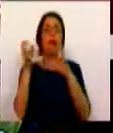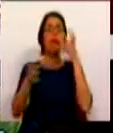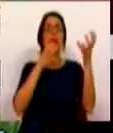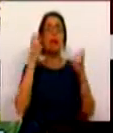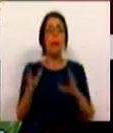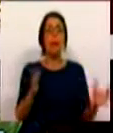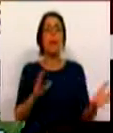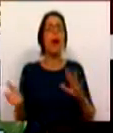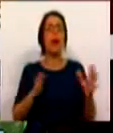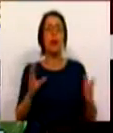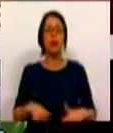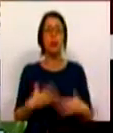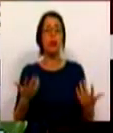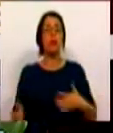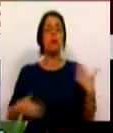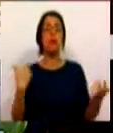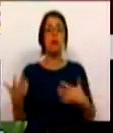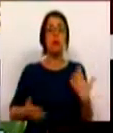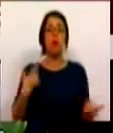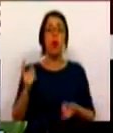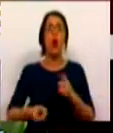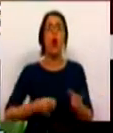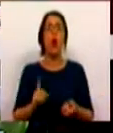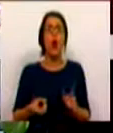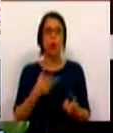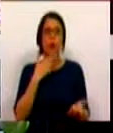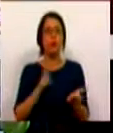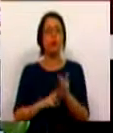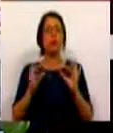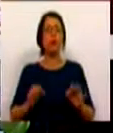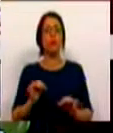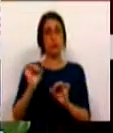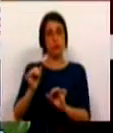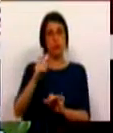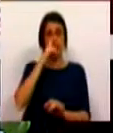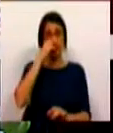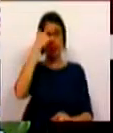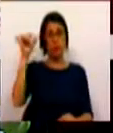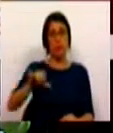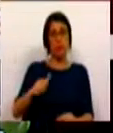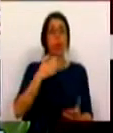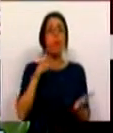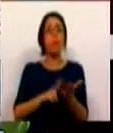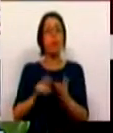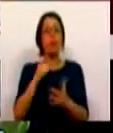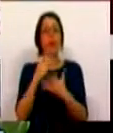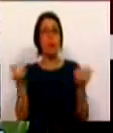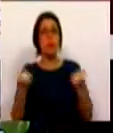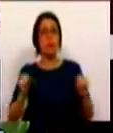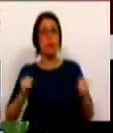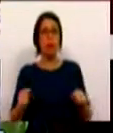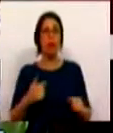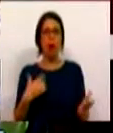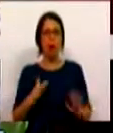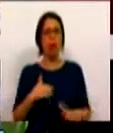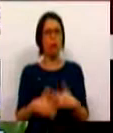por mais ou menos exaltação daqueles que veem de facto, na sua má memória, veem de facto a sua grande enervamento que nós